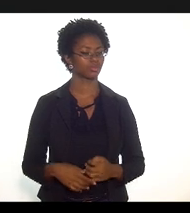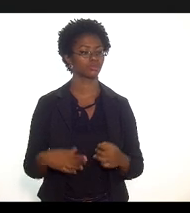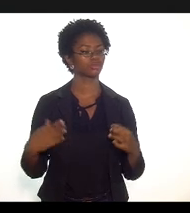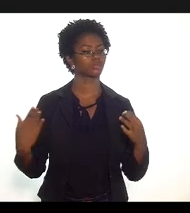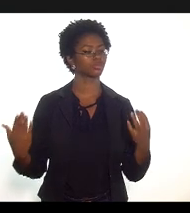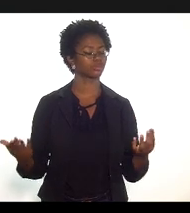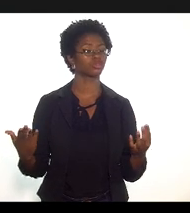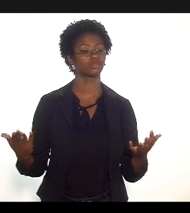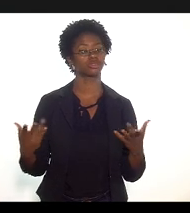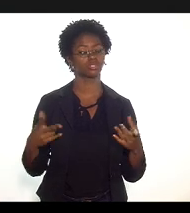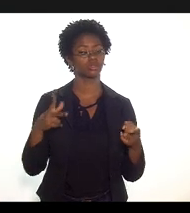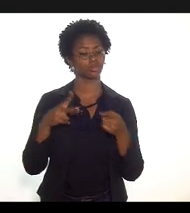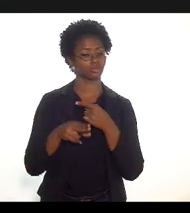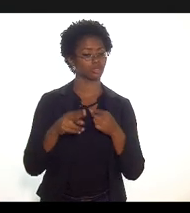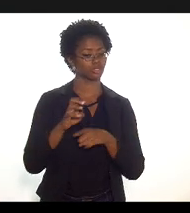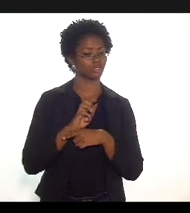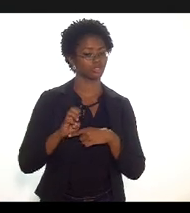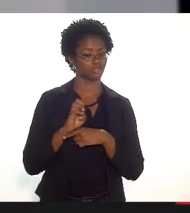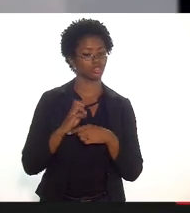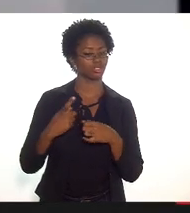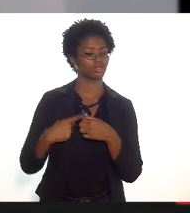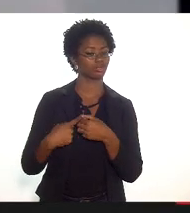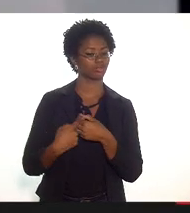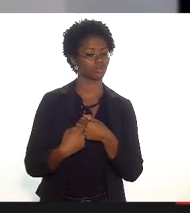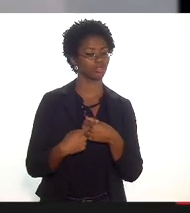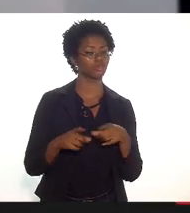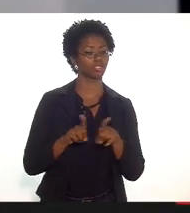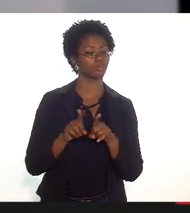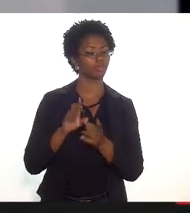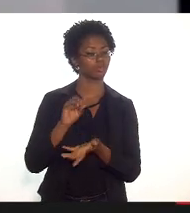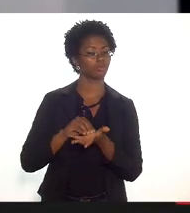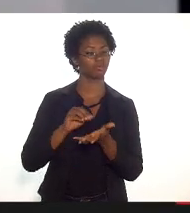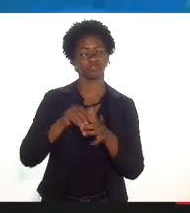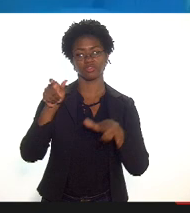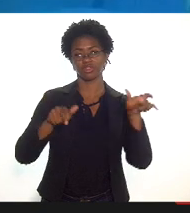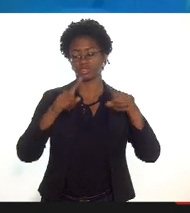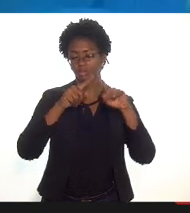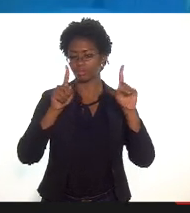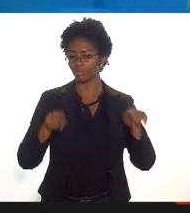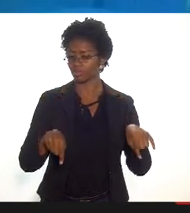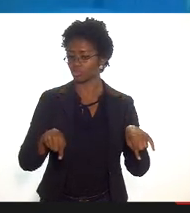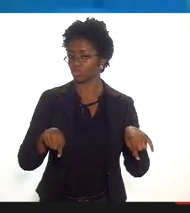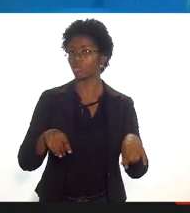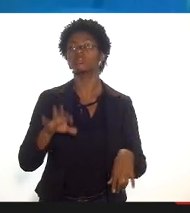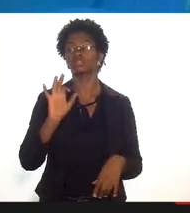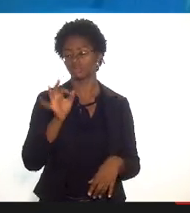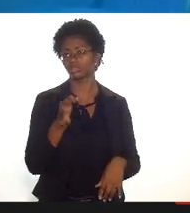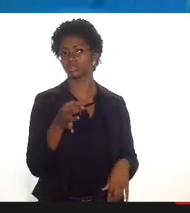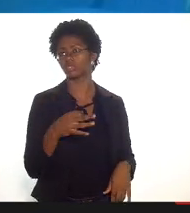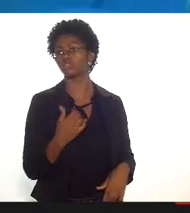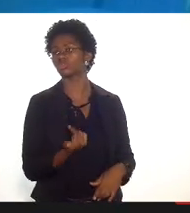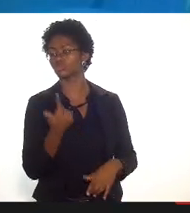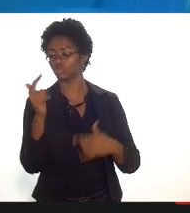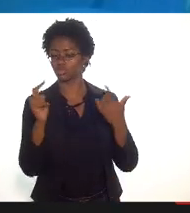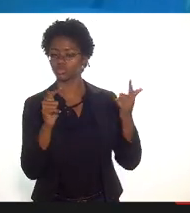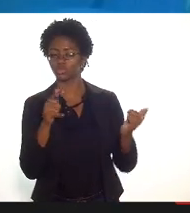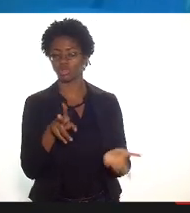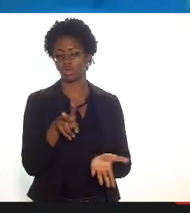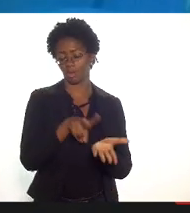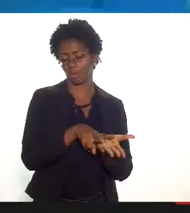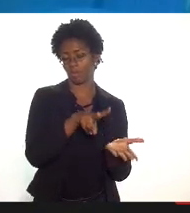estão impedidos no estado e no município também é por falta de pessoal? Falta de pessoal e outros estão ocupados com outros